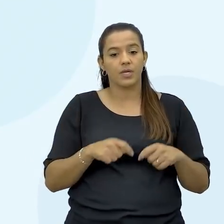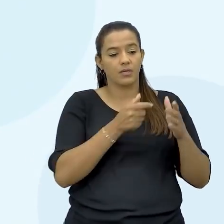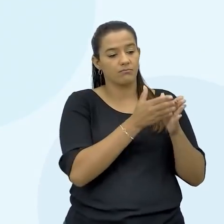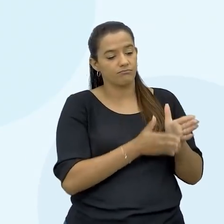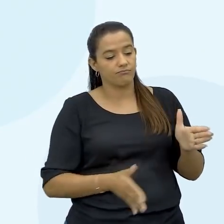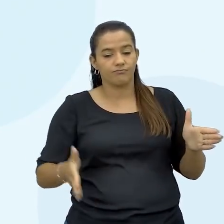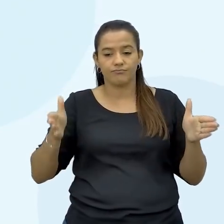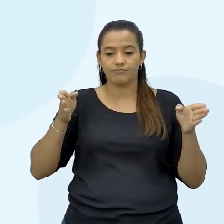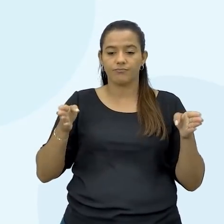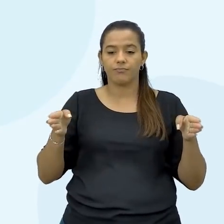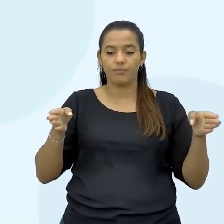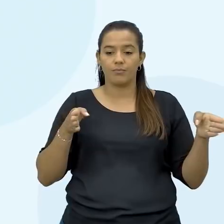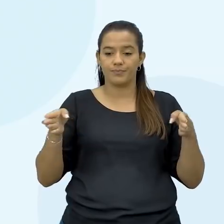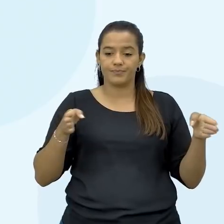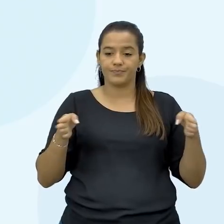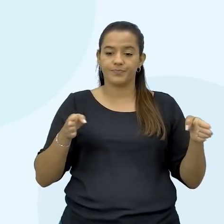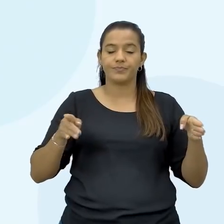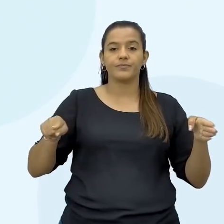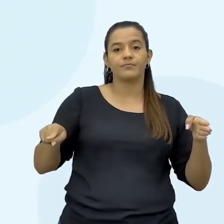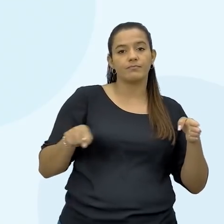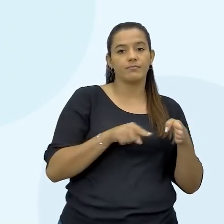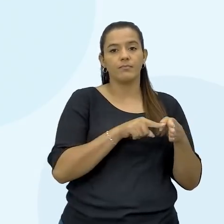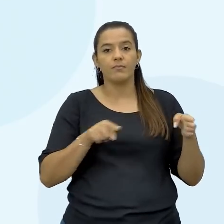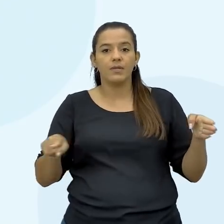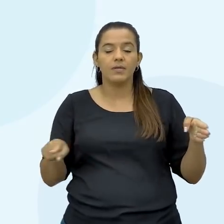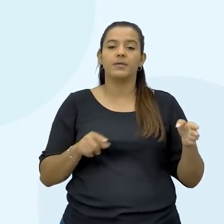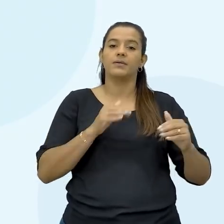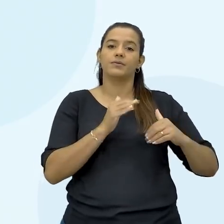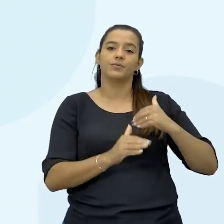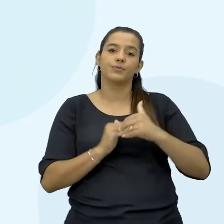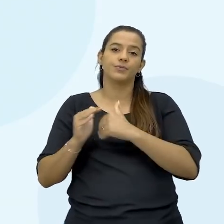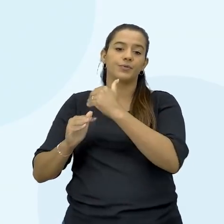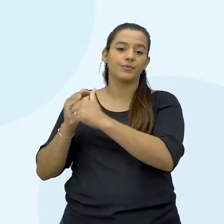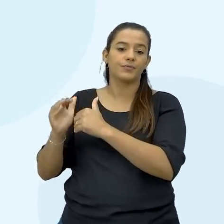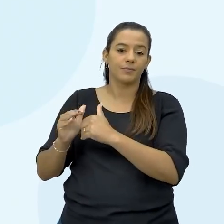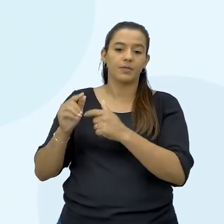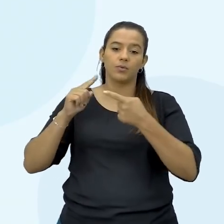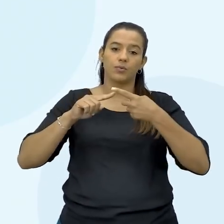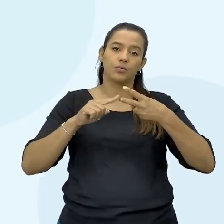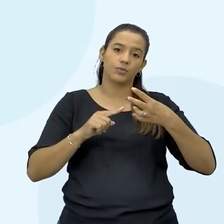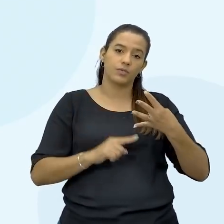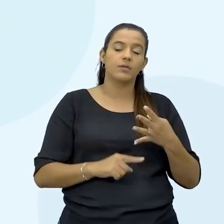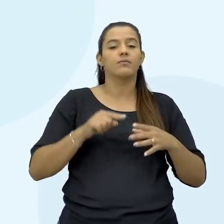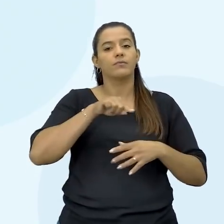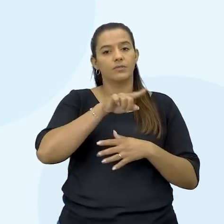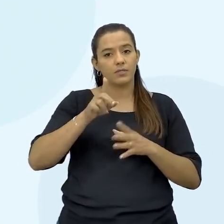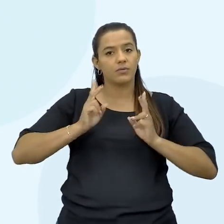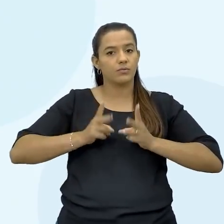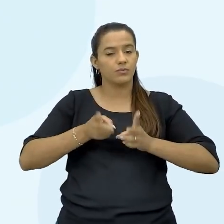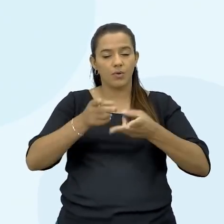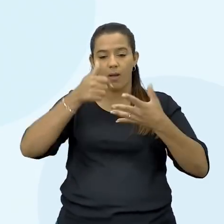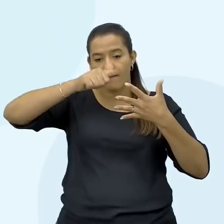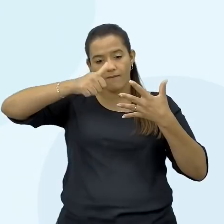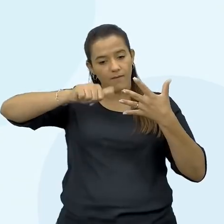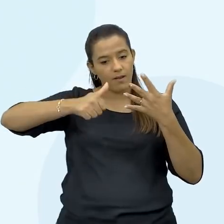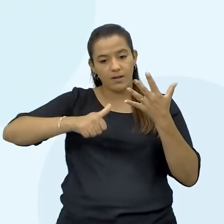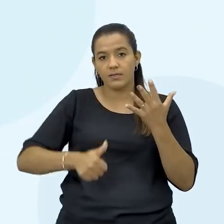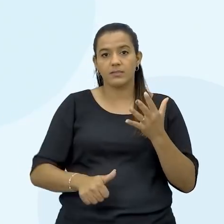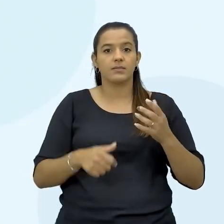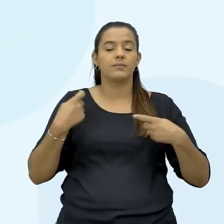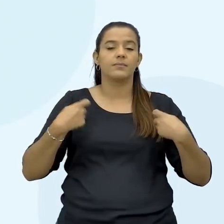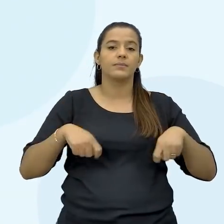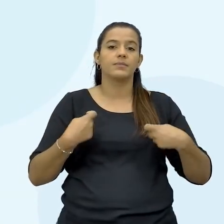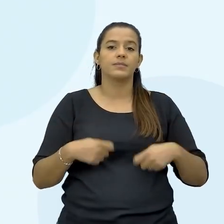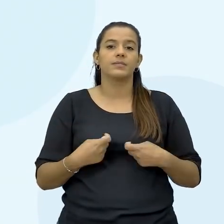longo das componentes, ao longo do desenvolvimento da unidade curricular, de que a avaliação ela é sempre